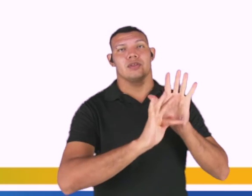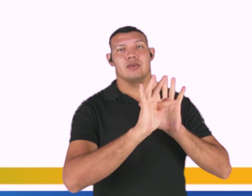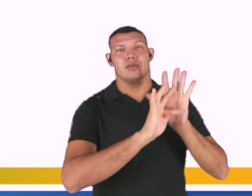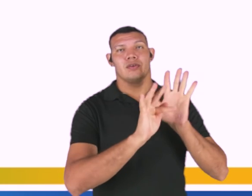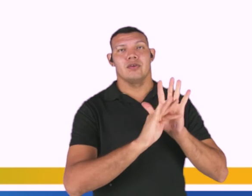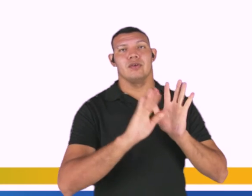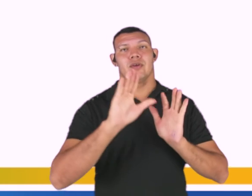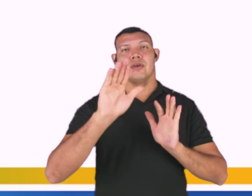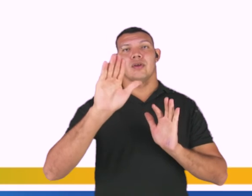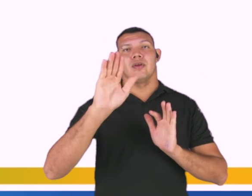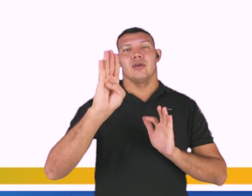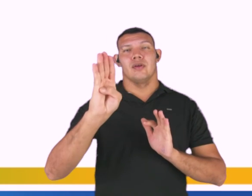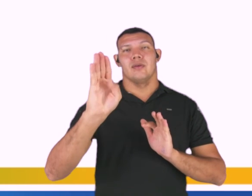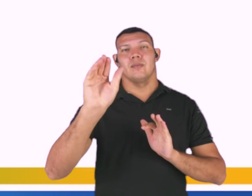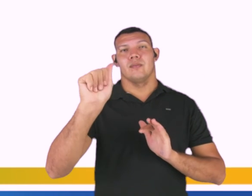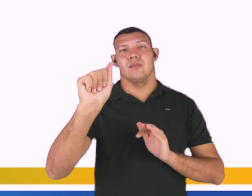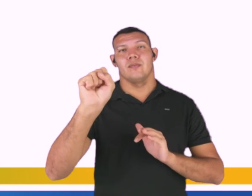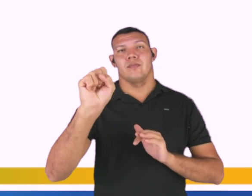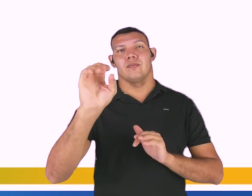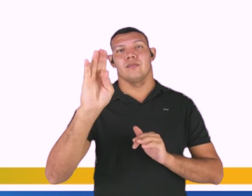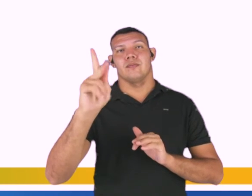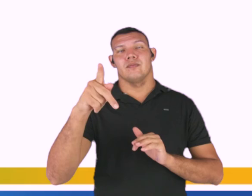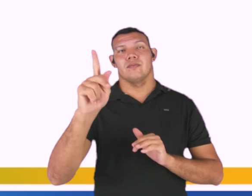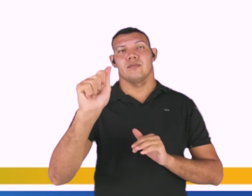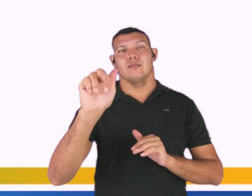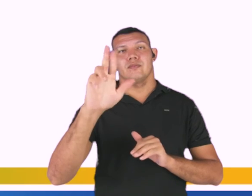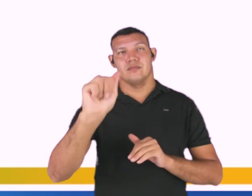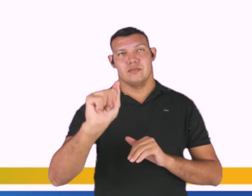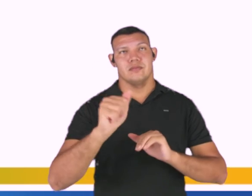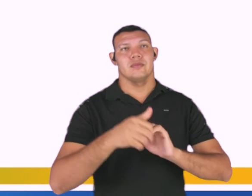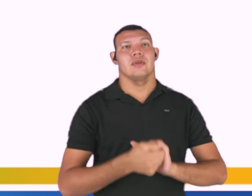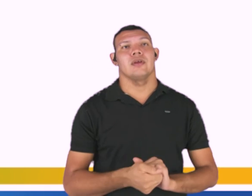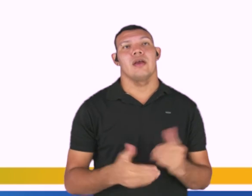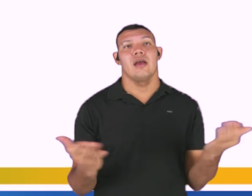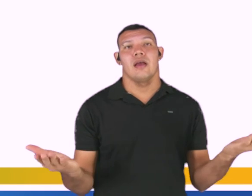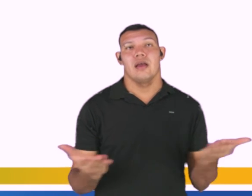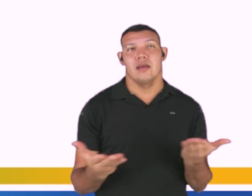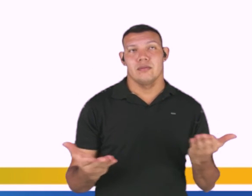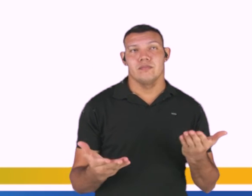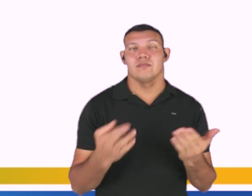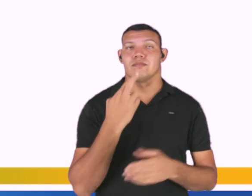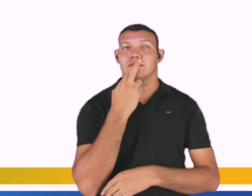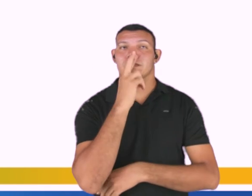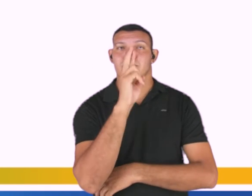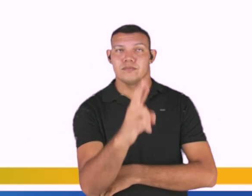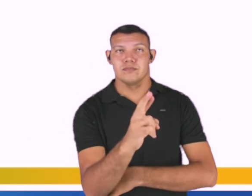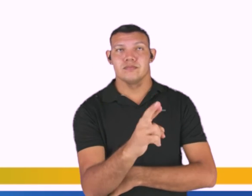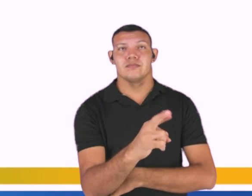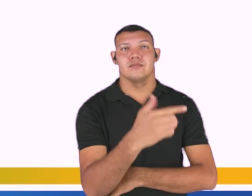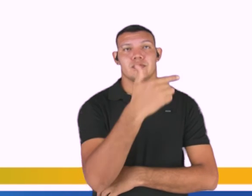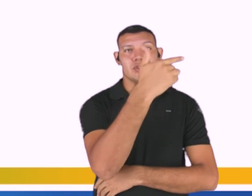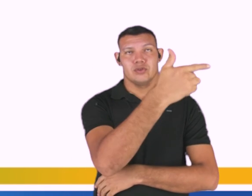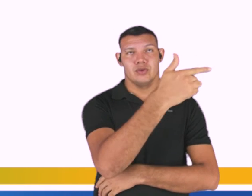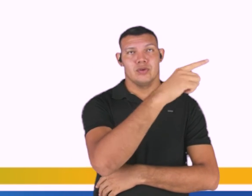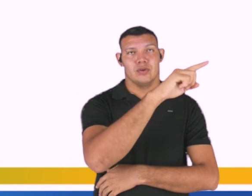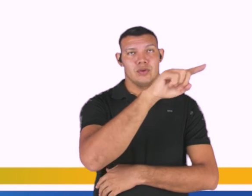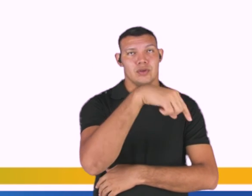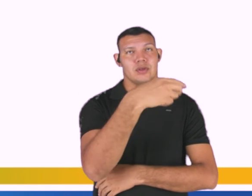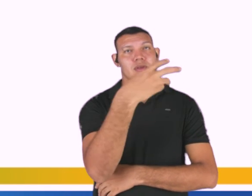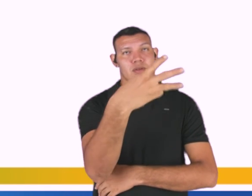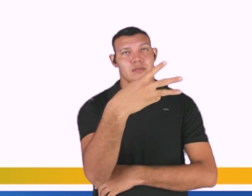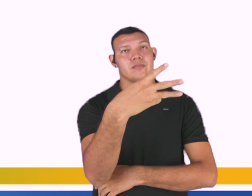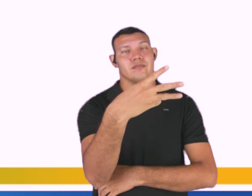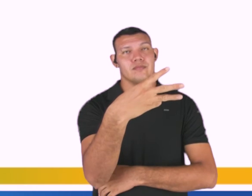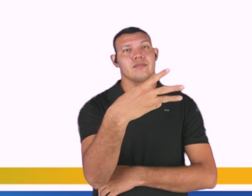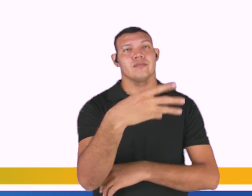encontrar mais duas raízes, tudo bem? Assim, pessoal, as raízes são, então, 2 e 3, né?